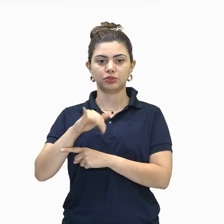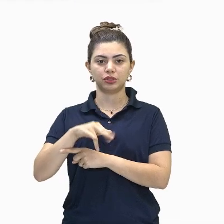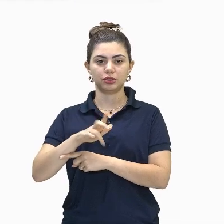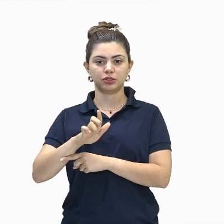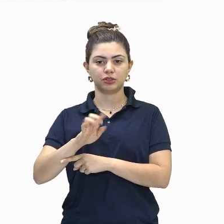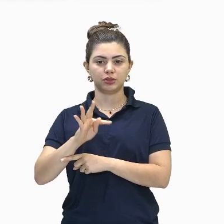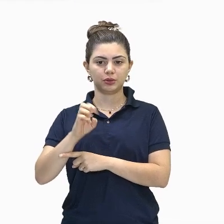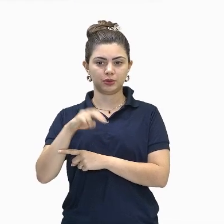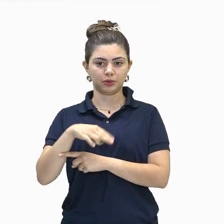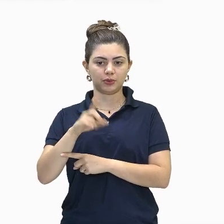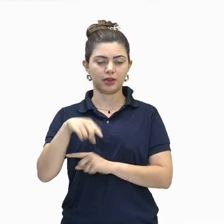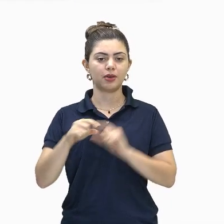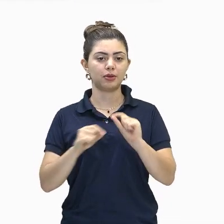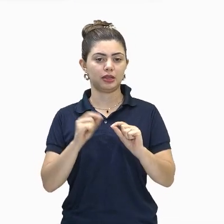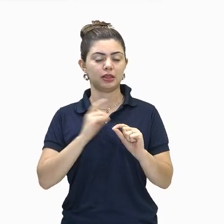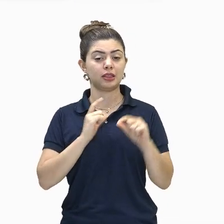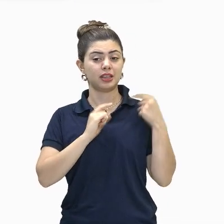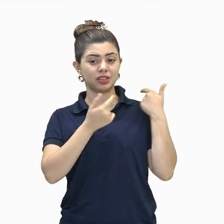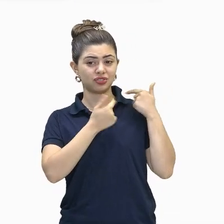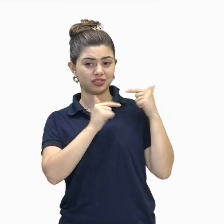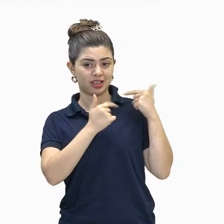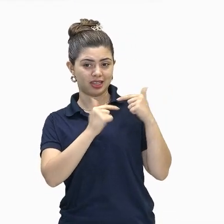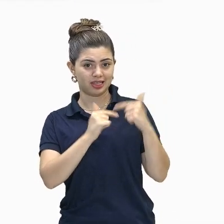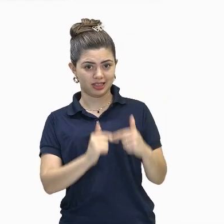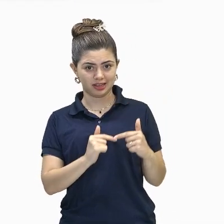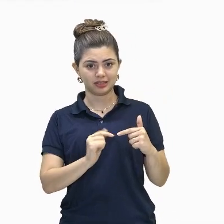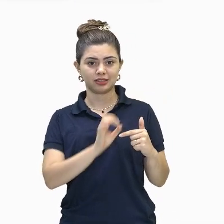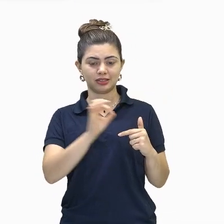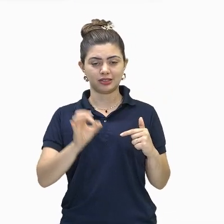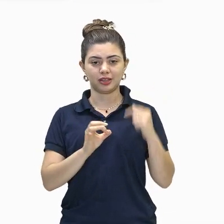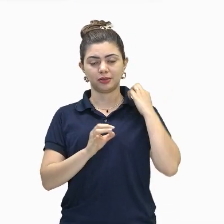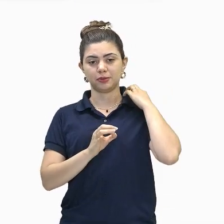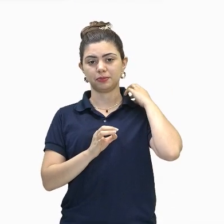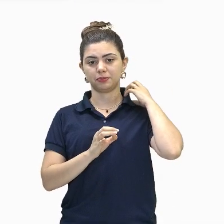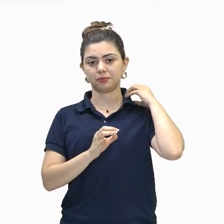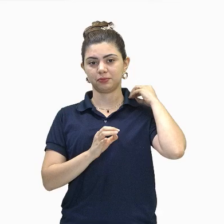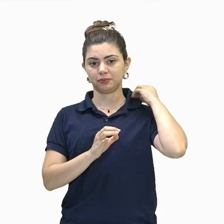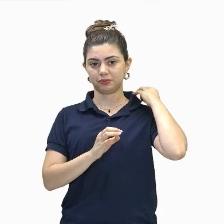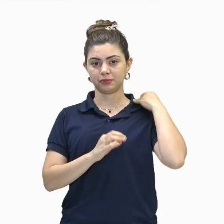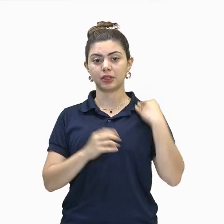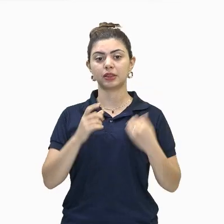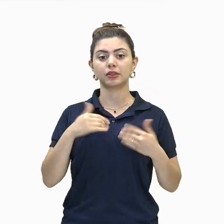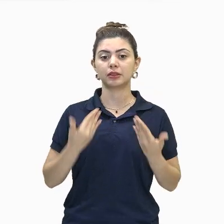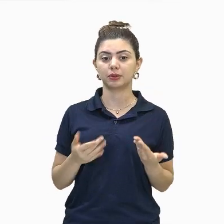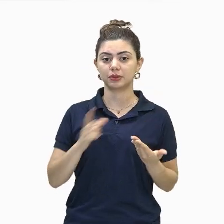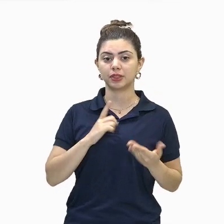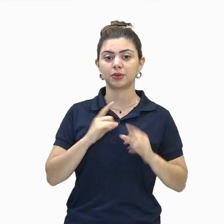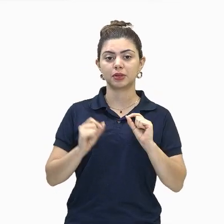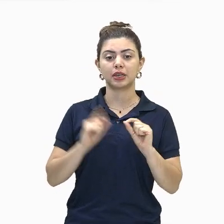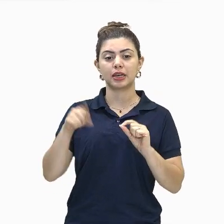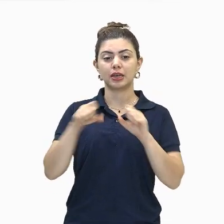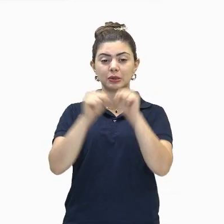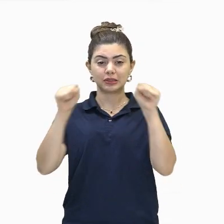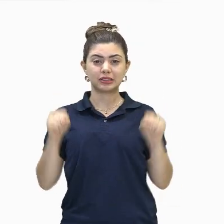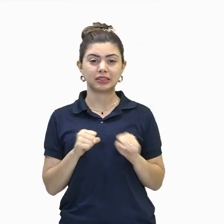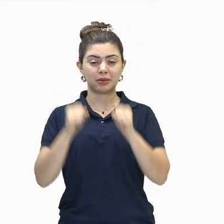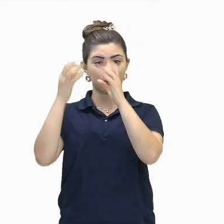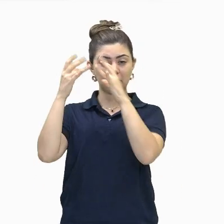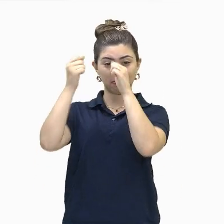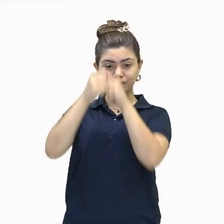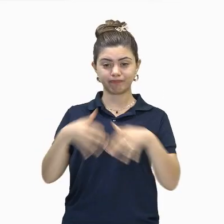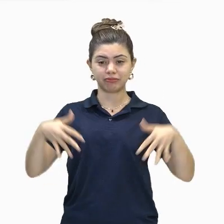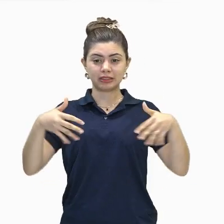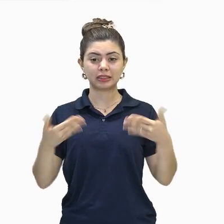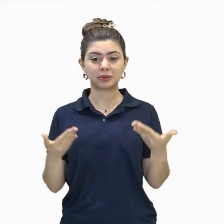condição genética, hereditária e neurodegenerativa, que afeta o sistema nervoso central, causando movimentos